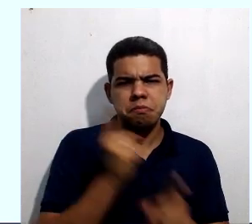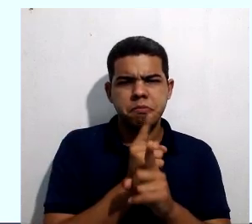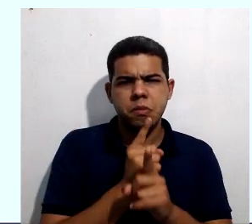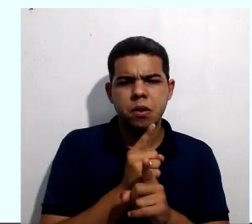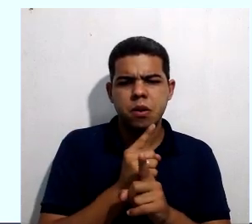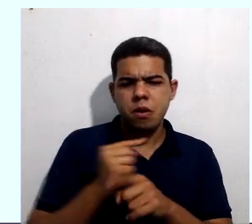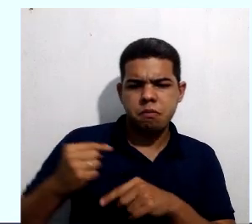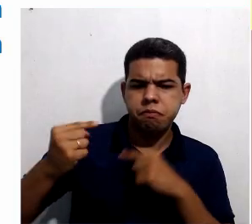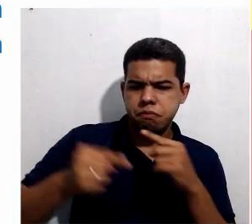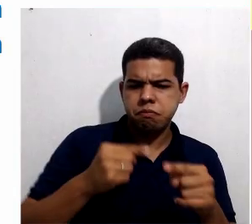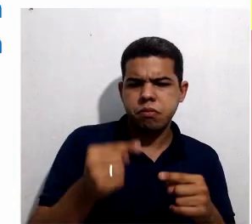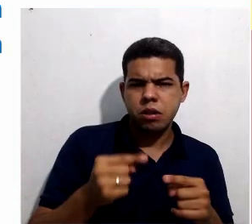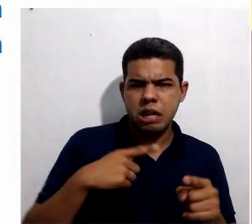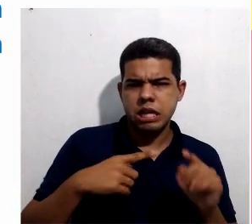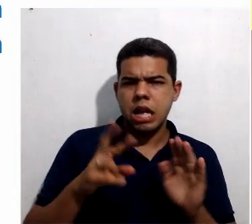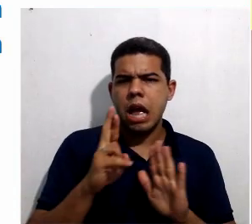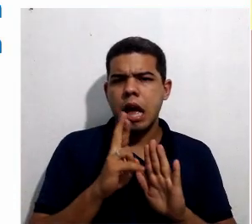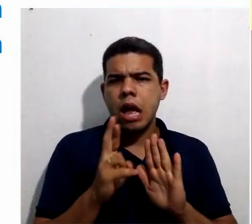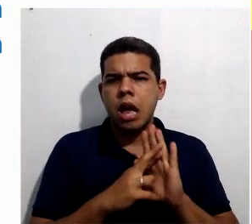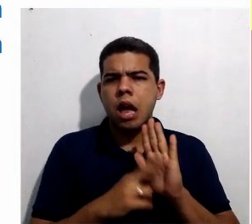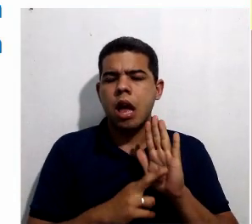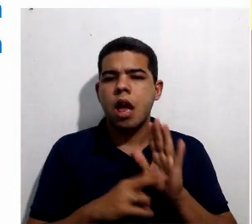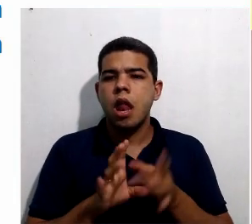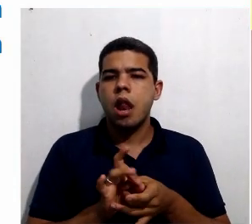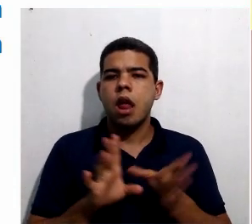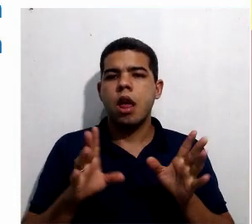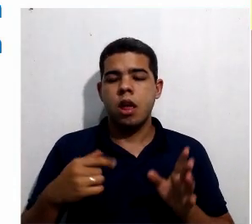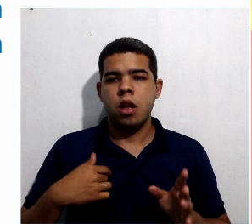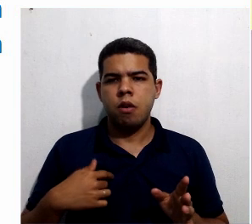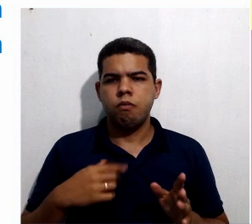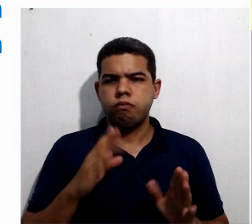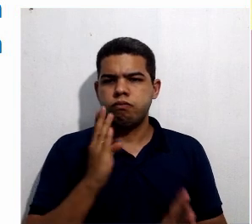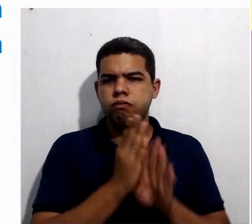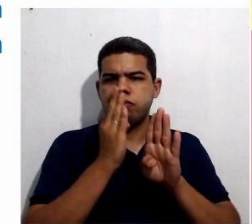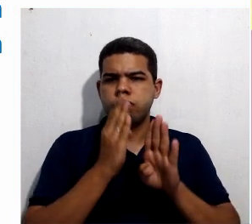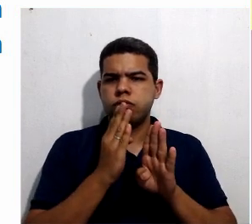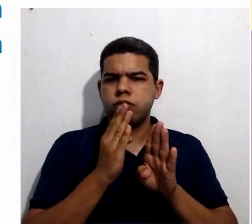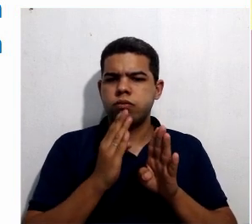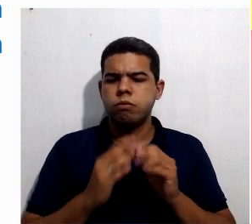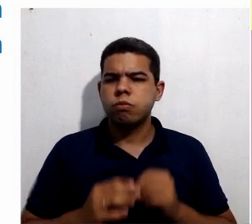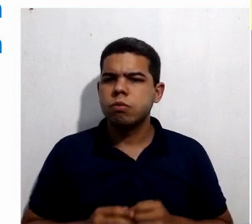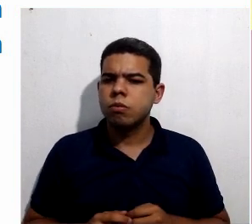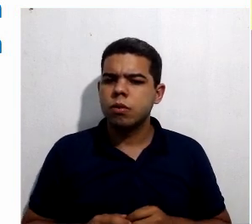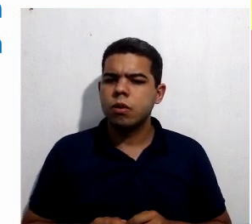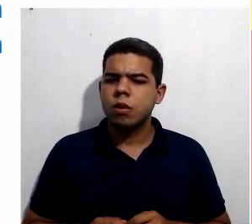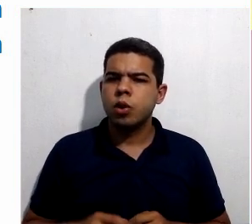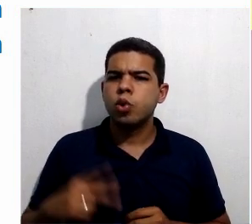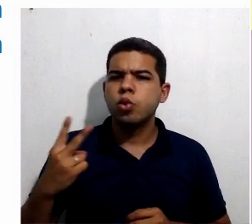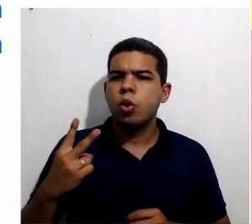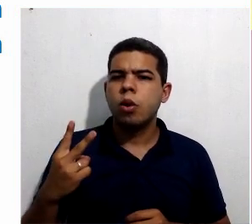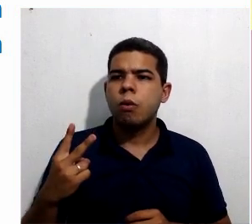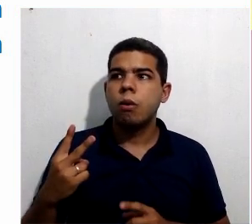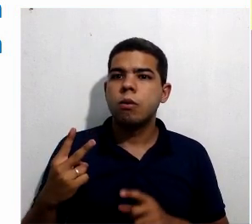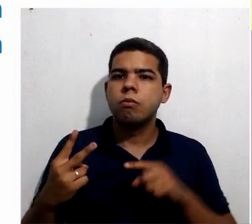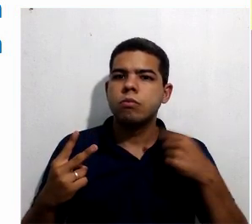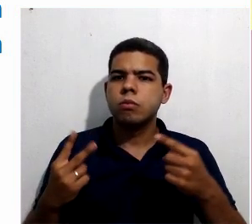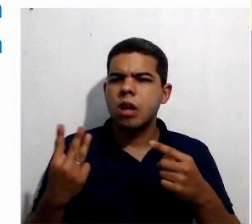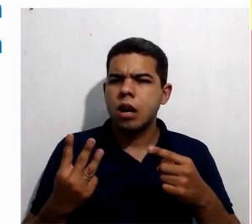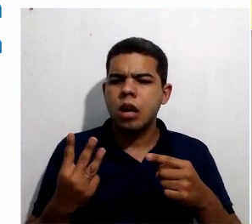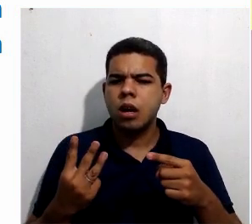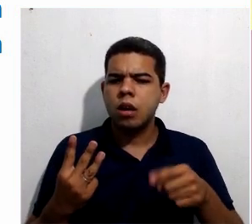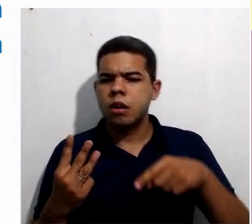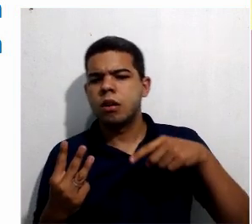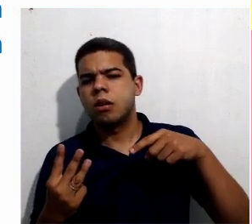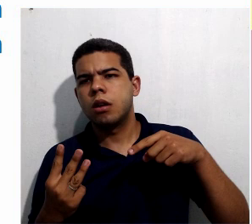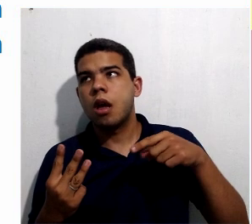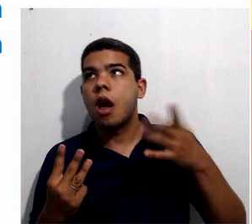a noção lógica? Tem alguma regra que lhe permite identificar? Ela começou com 2, foi